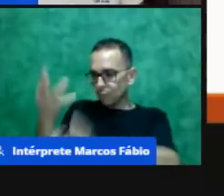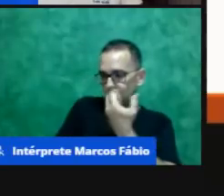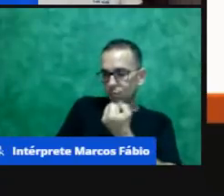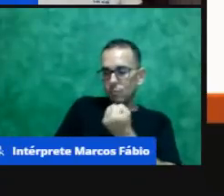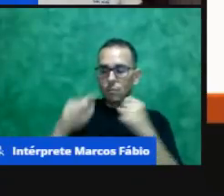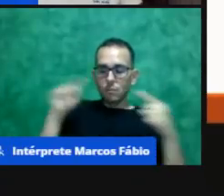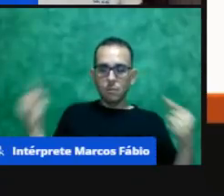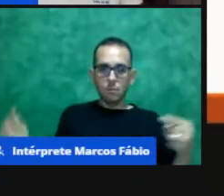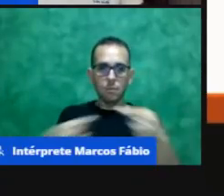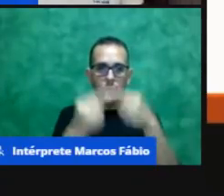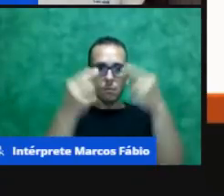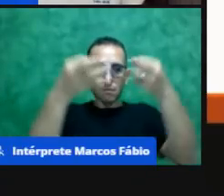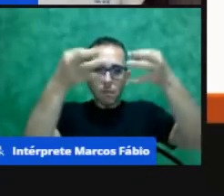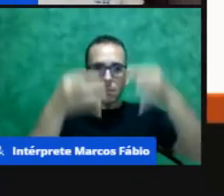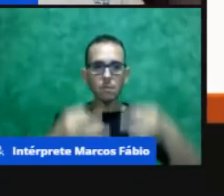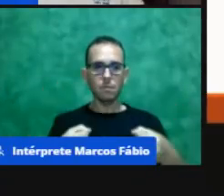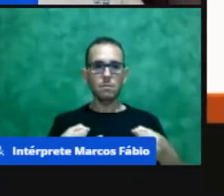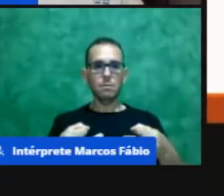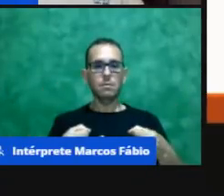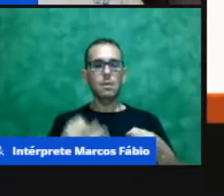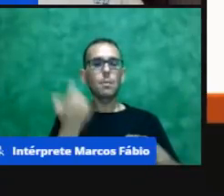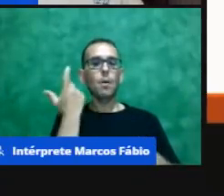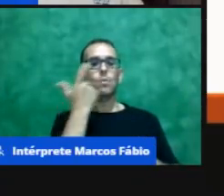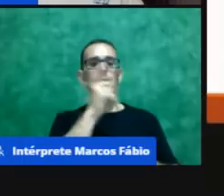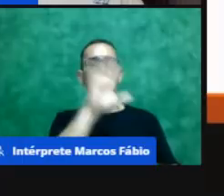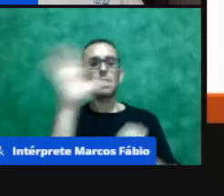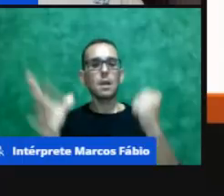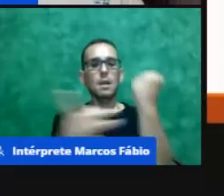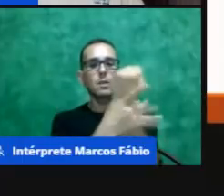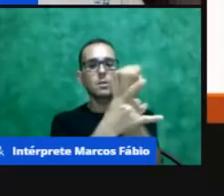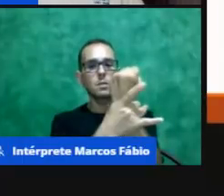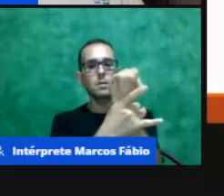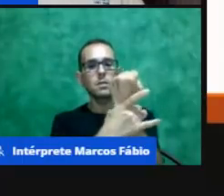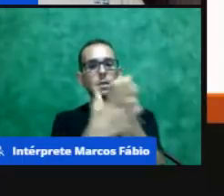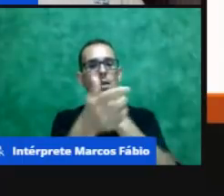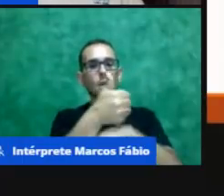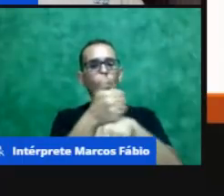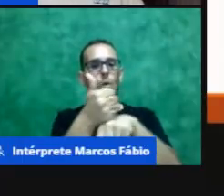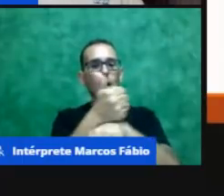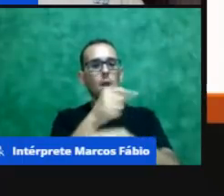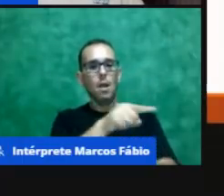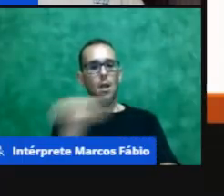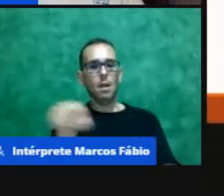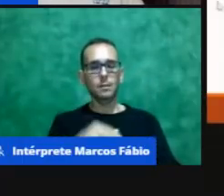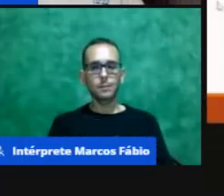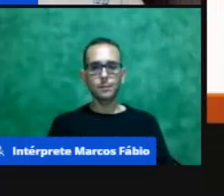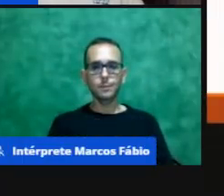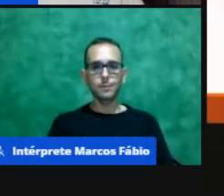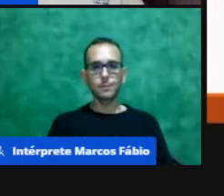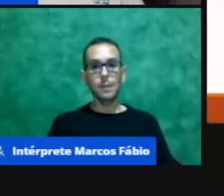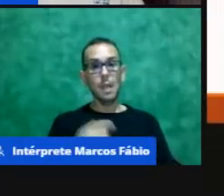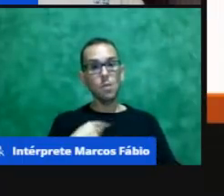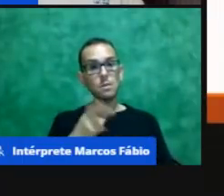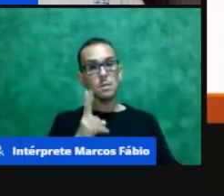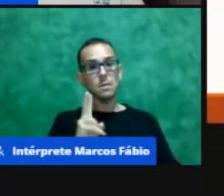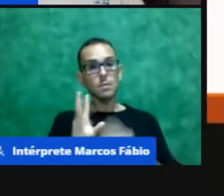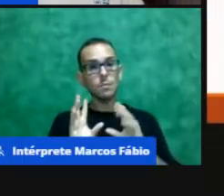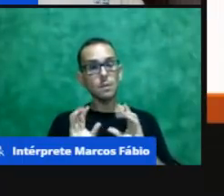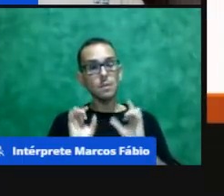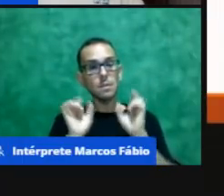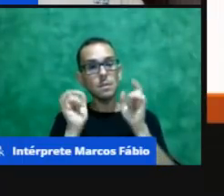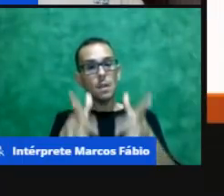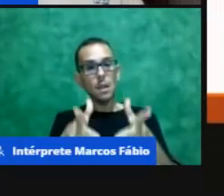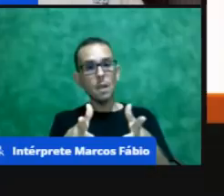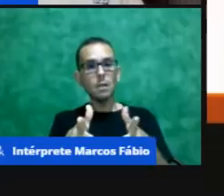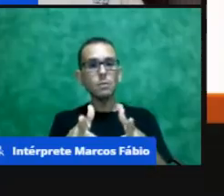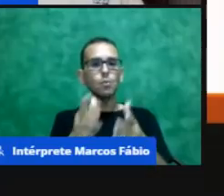unânimes em relação a isso, em questão de garantir essa qualidade. Então, no caso, eu sempre deixo, né, uma